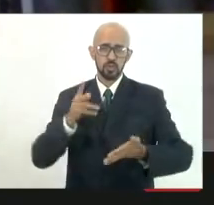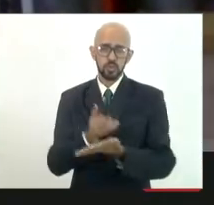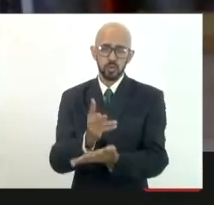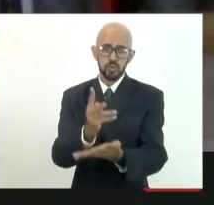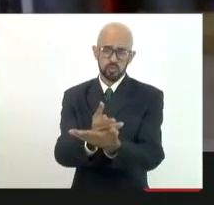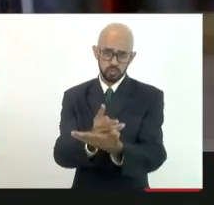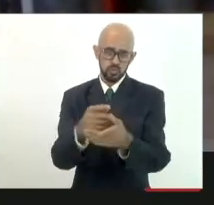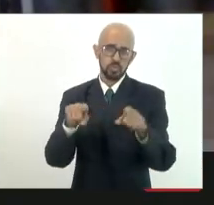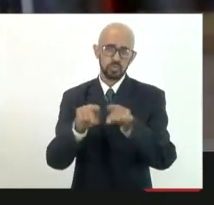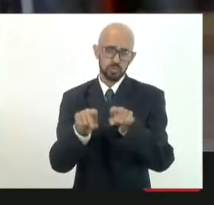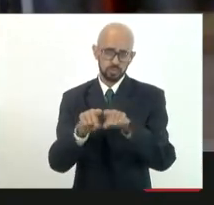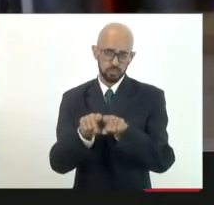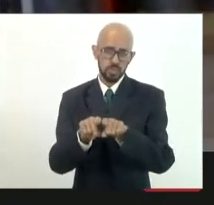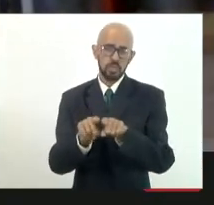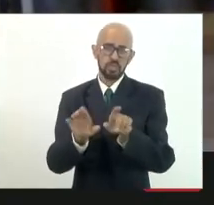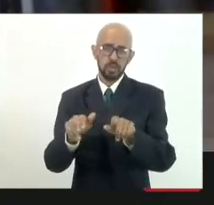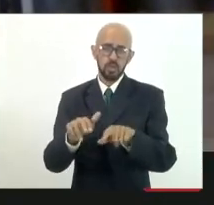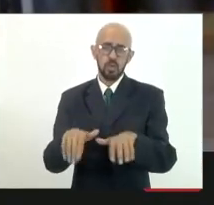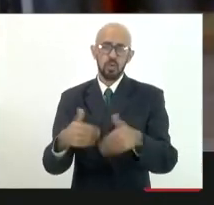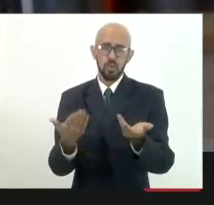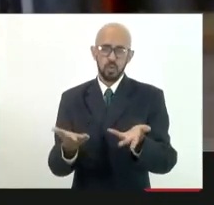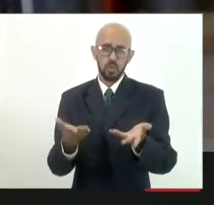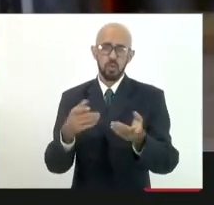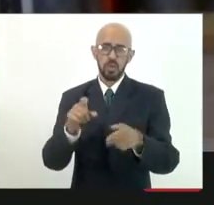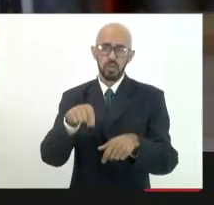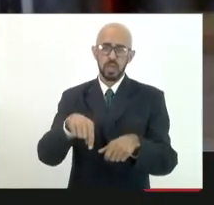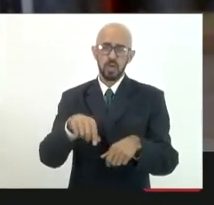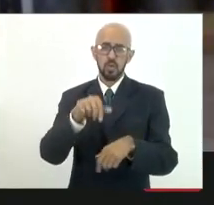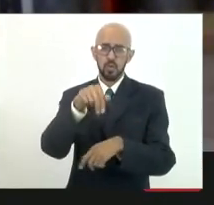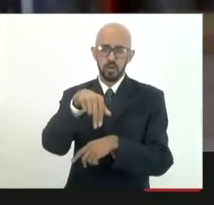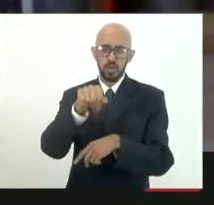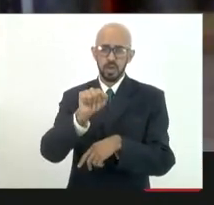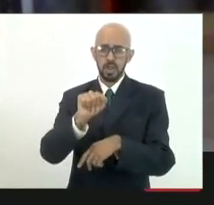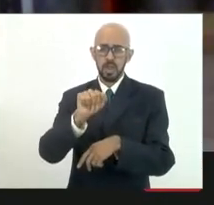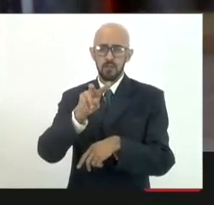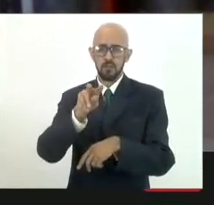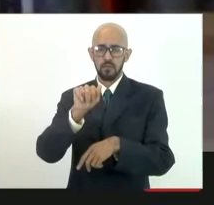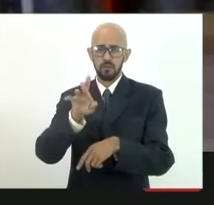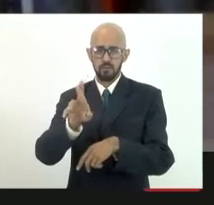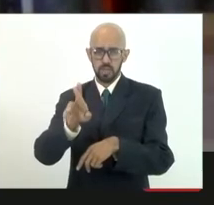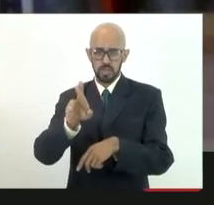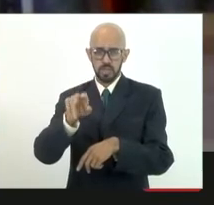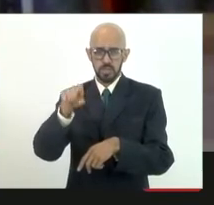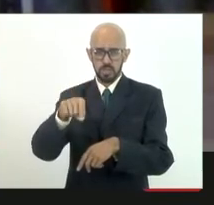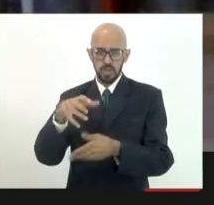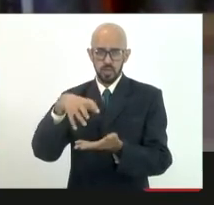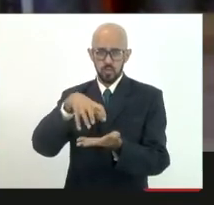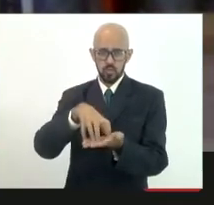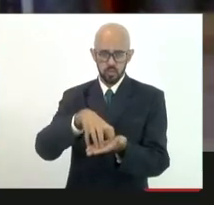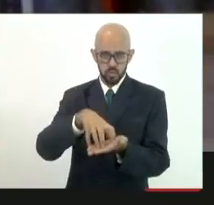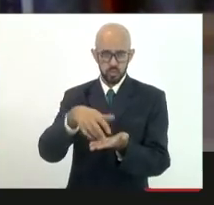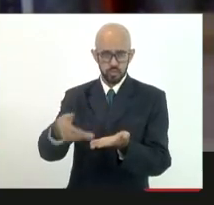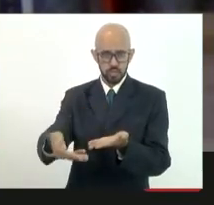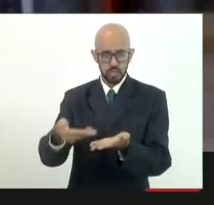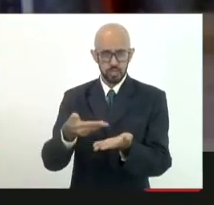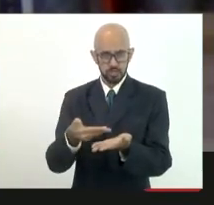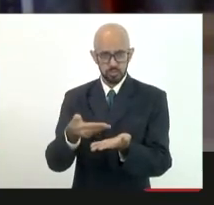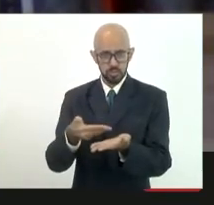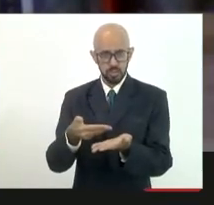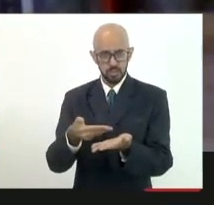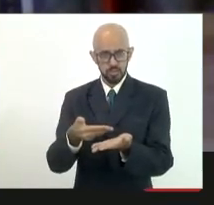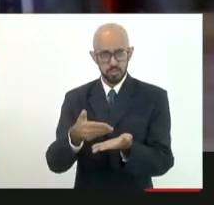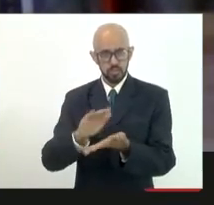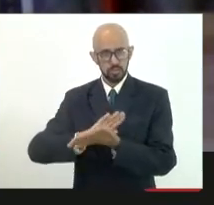questão do núcleo, né, o NAVIR, Núcleo de Atendimento das Vítimas de Intolerância Religiosa, também passa por